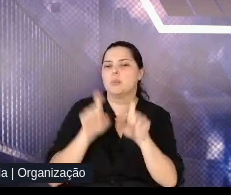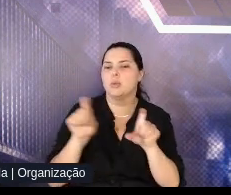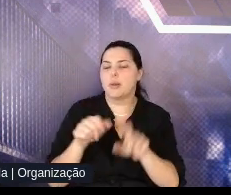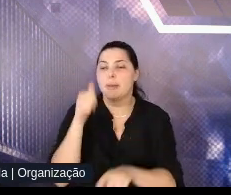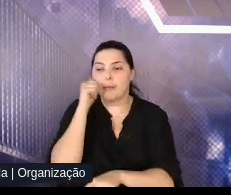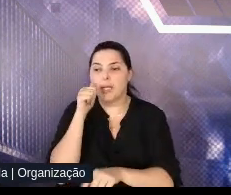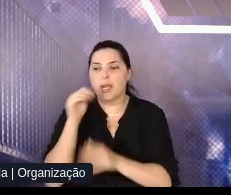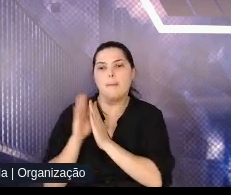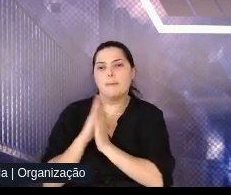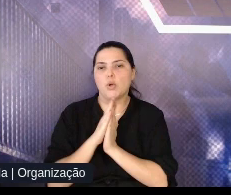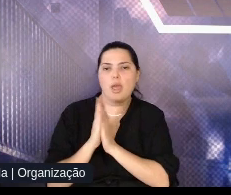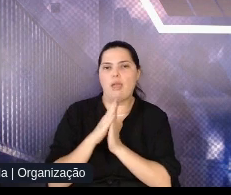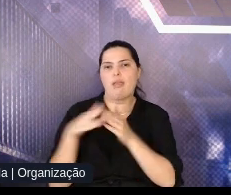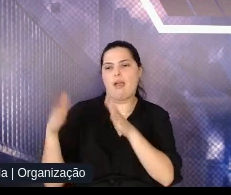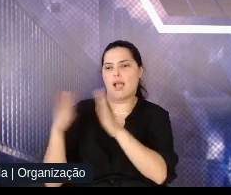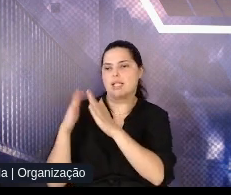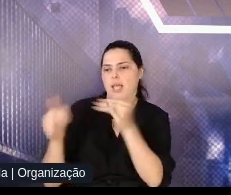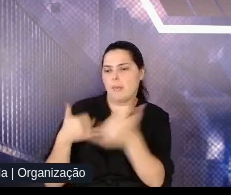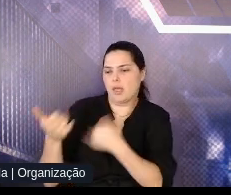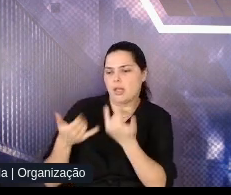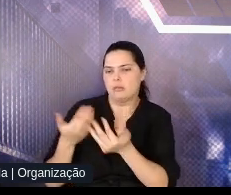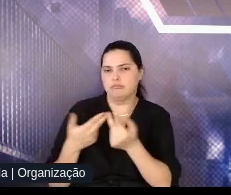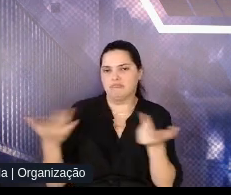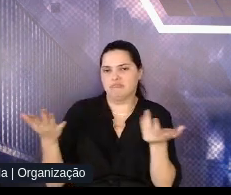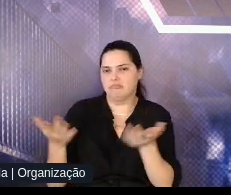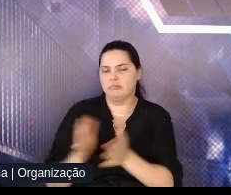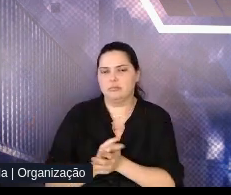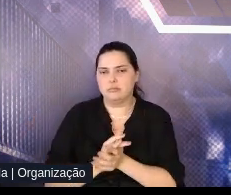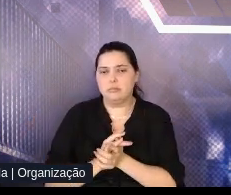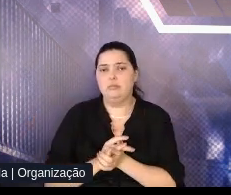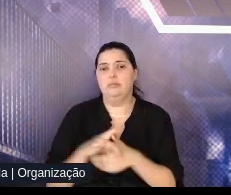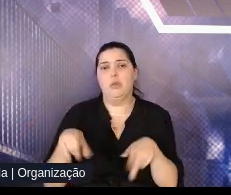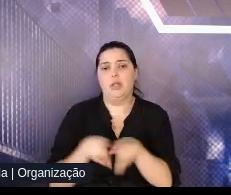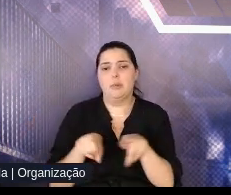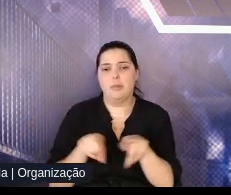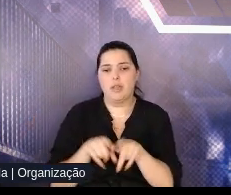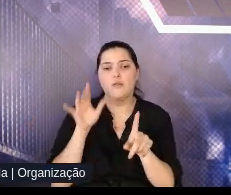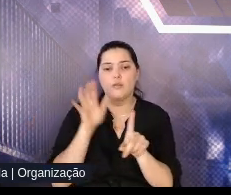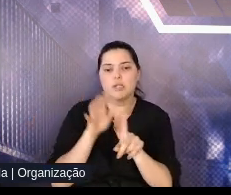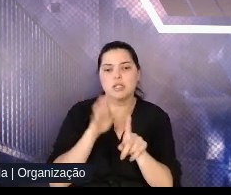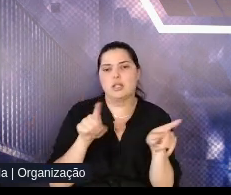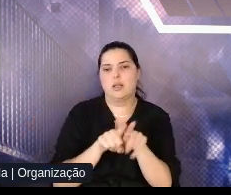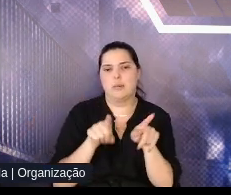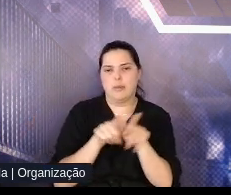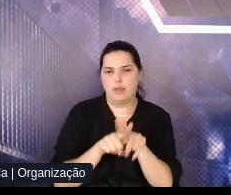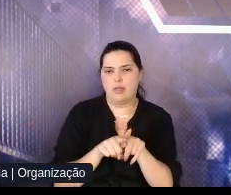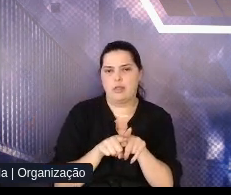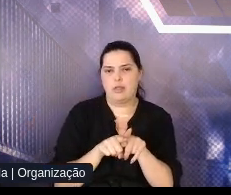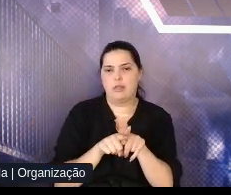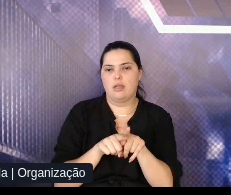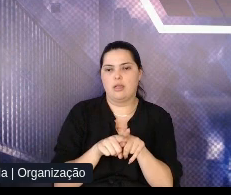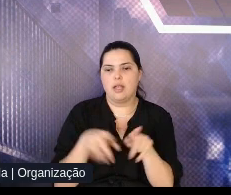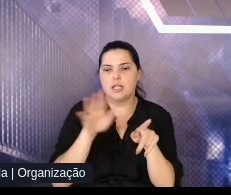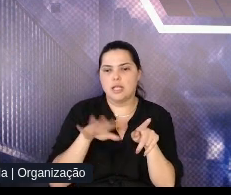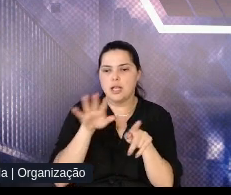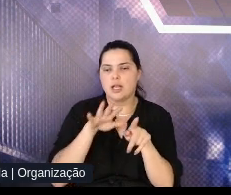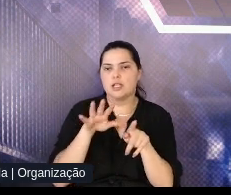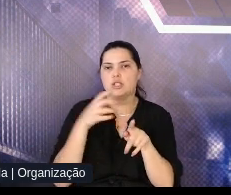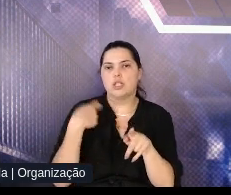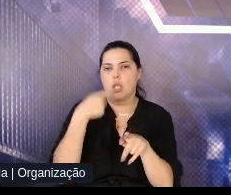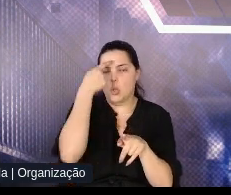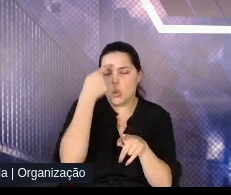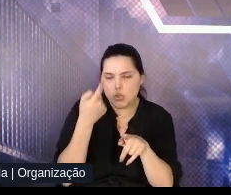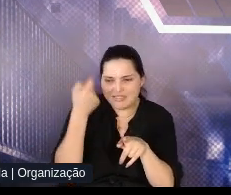ficar ali na boneca, na casinha. Então, acaba também ele interferindo bastante nessa parte de viés